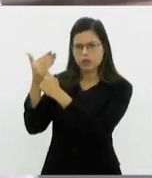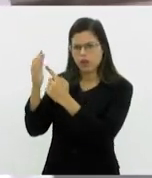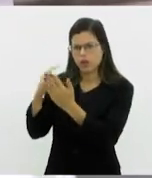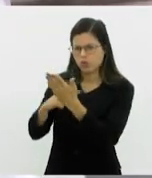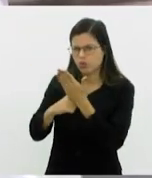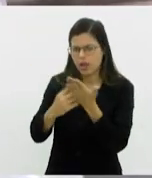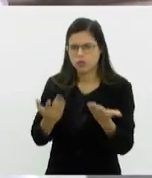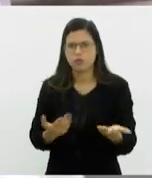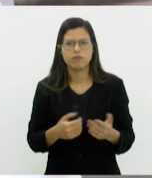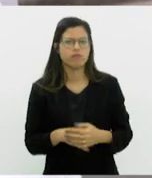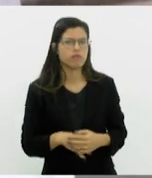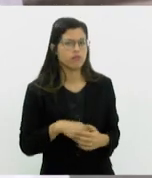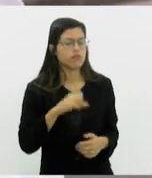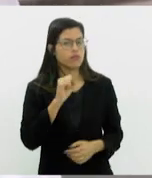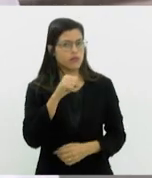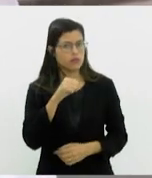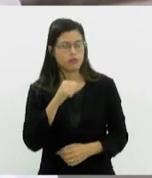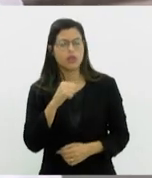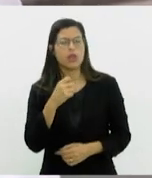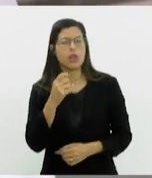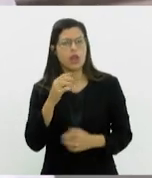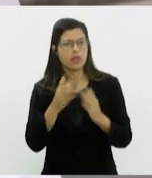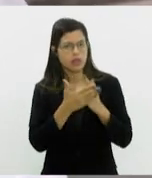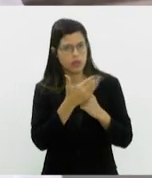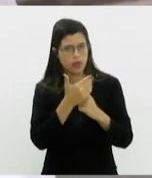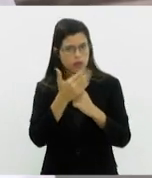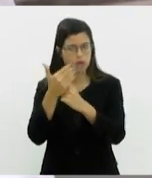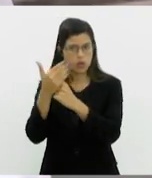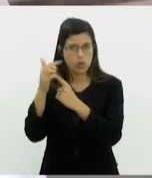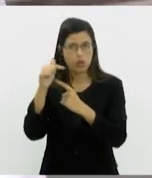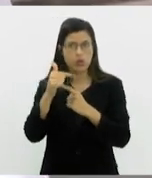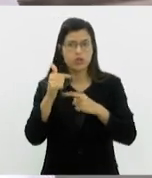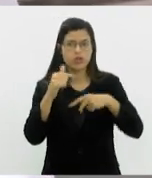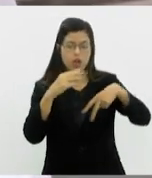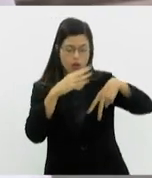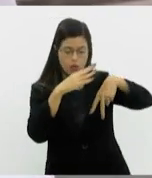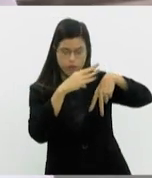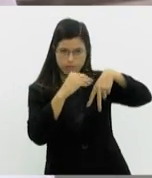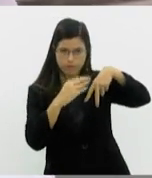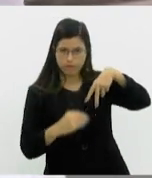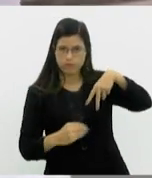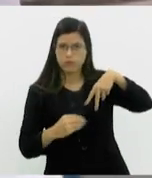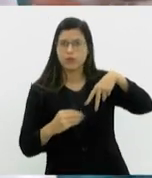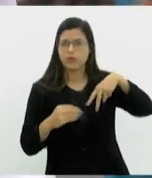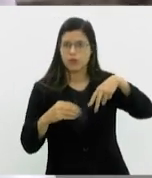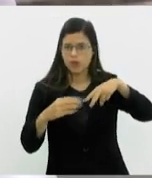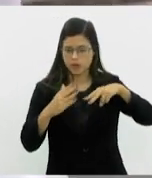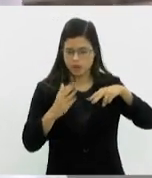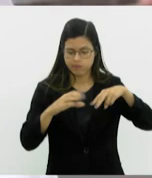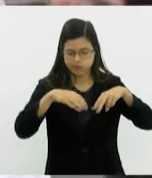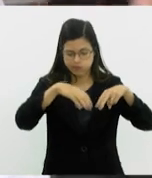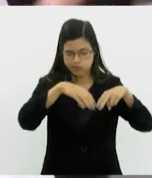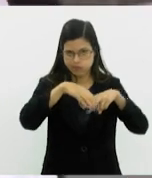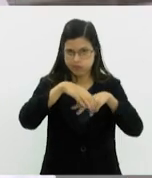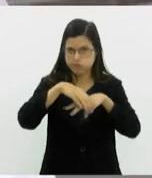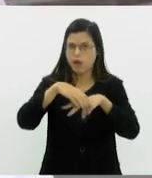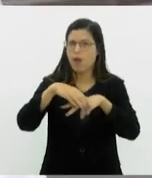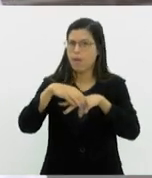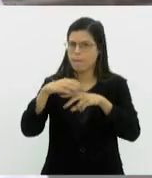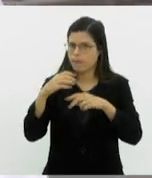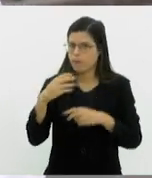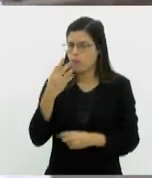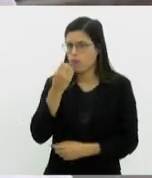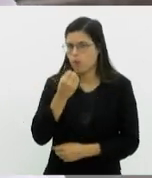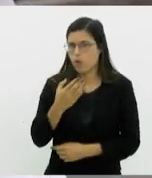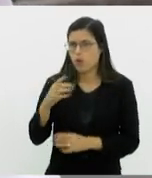sentido? Sem dúvida, a tecnologia hoje, com as ressonâncias magnéticas cada vez mais potentes, agora surgiu até uma ressonância magnética